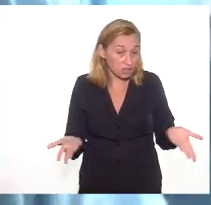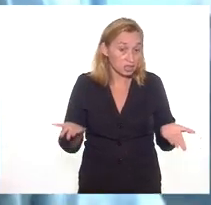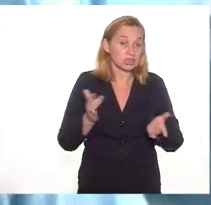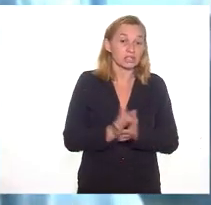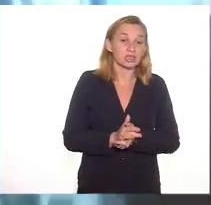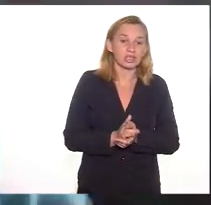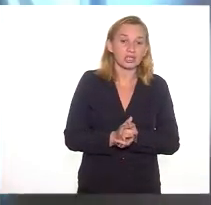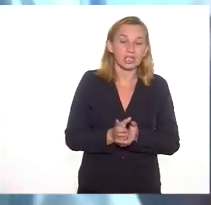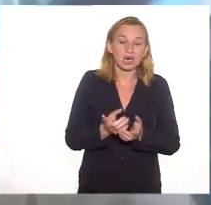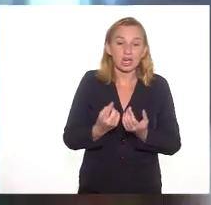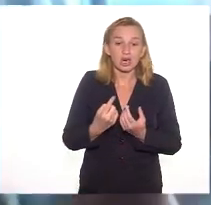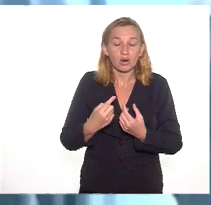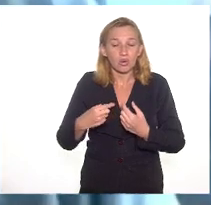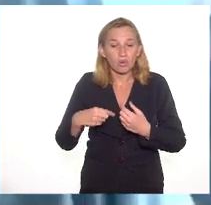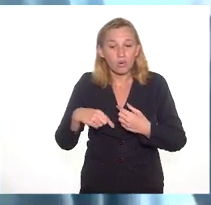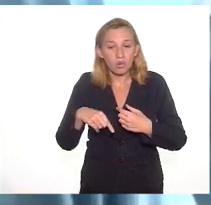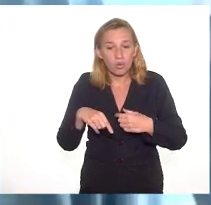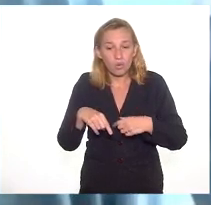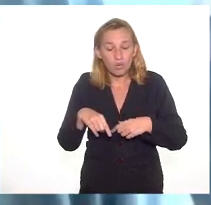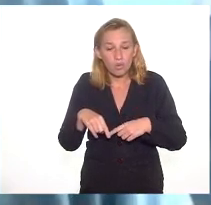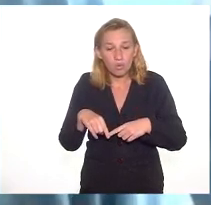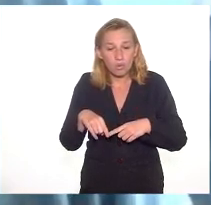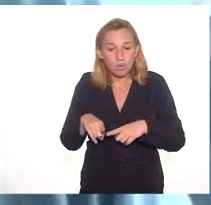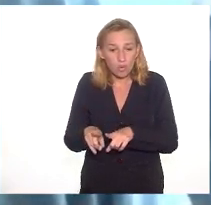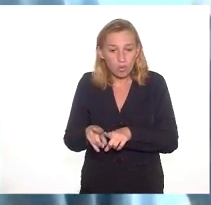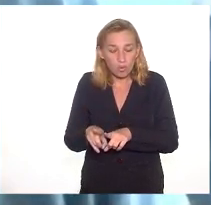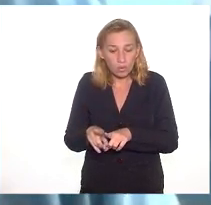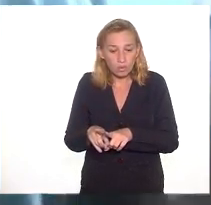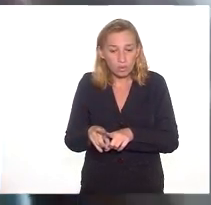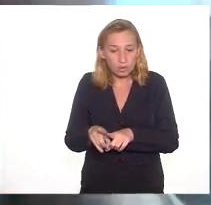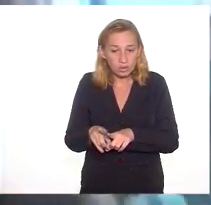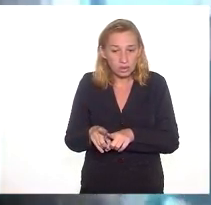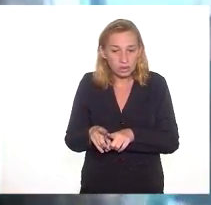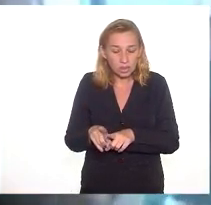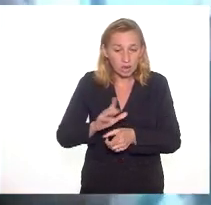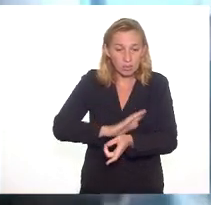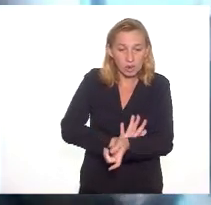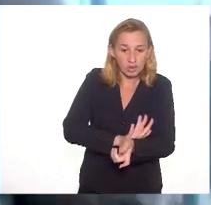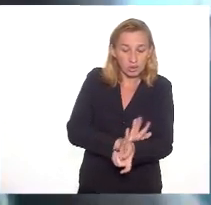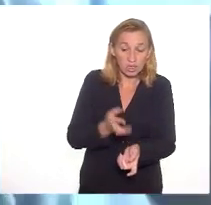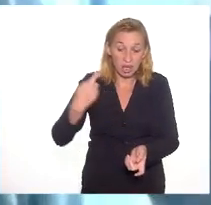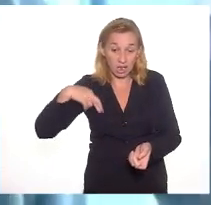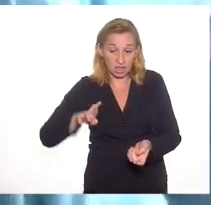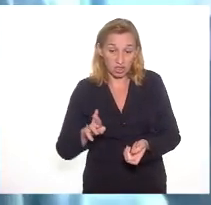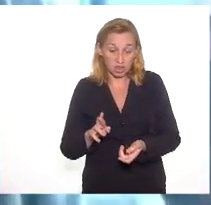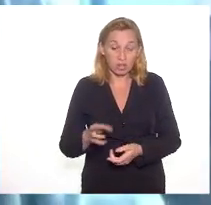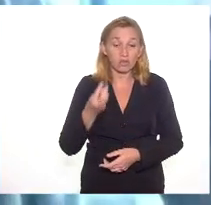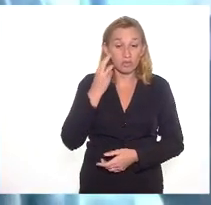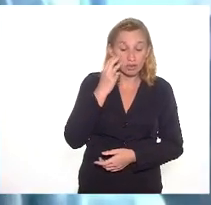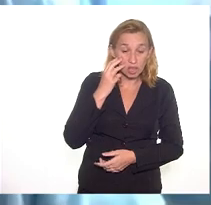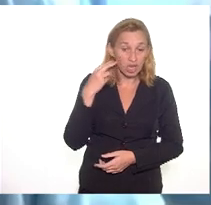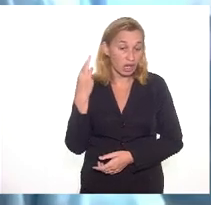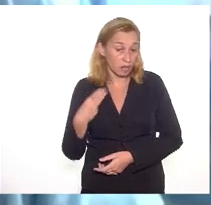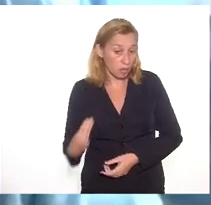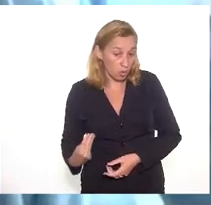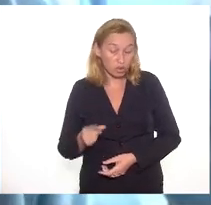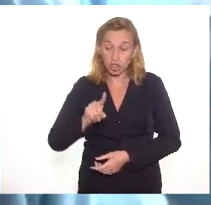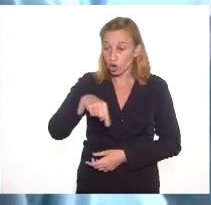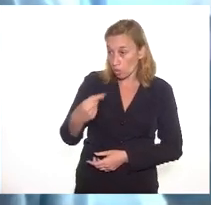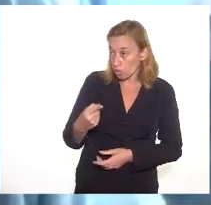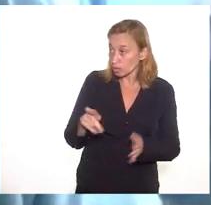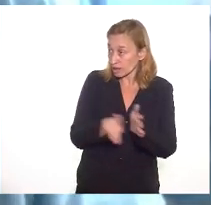contra a Intolerância, que eu presido, Mônica Francisco é vice-presidente, muito ativa, Valdec também faz parte, outros